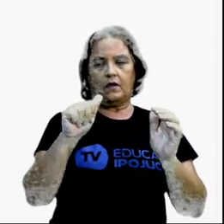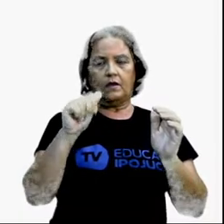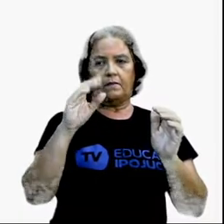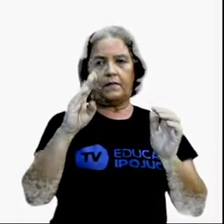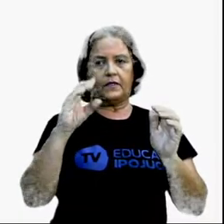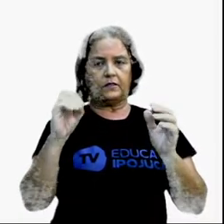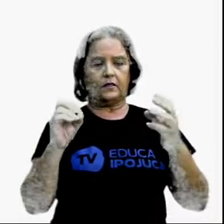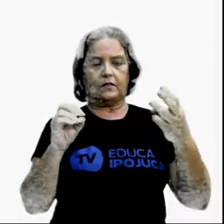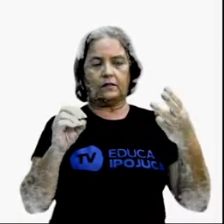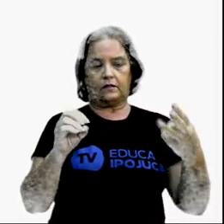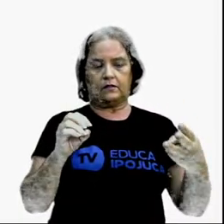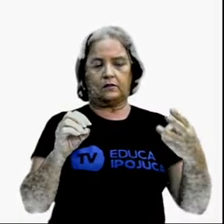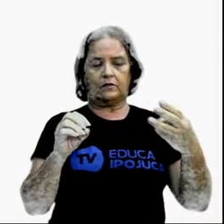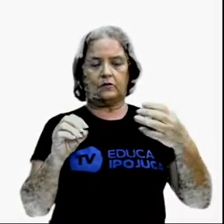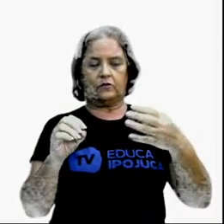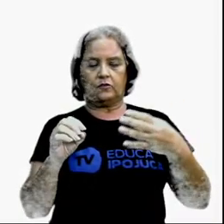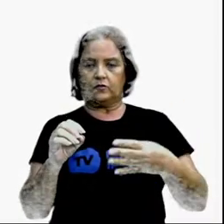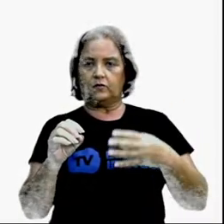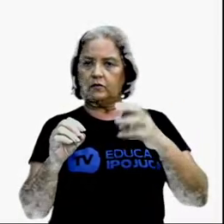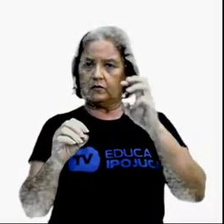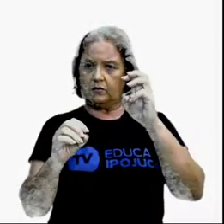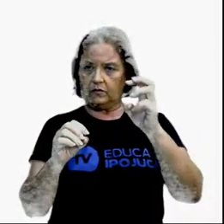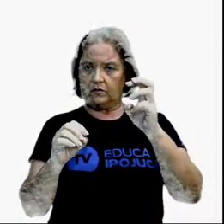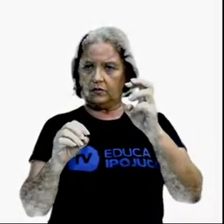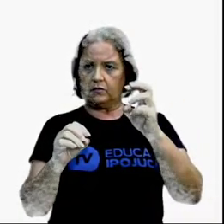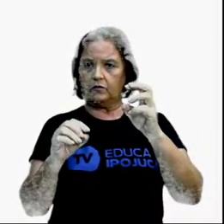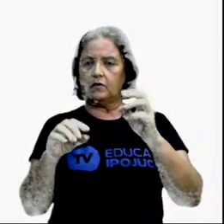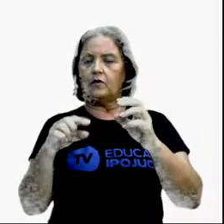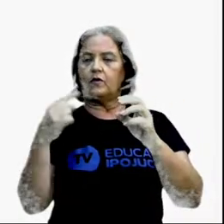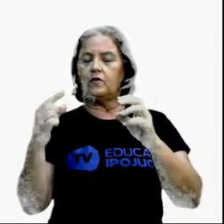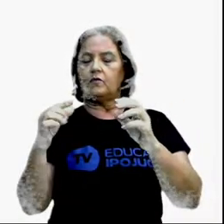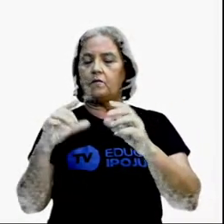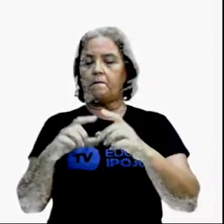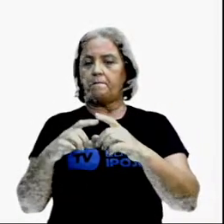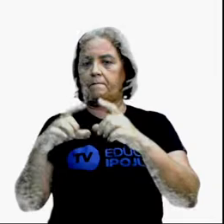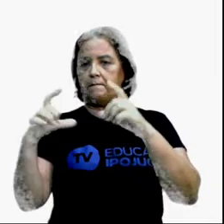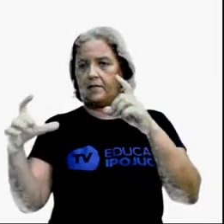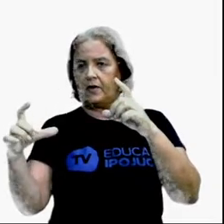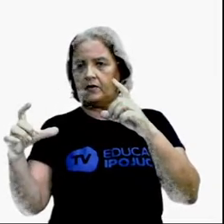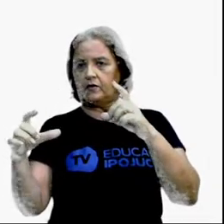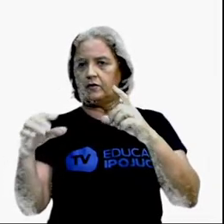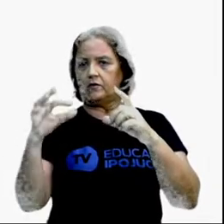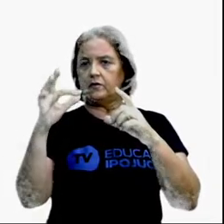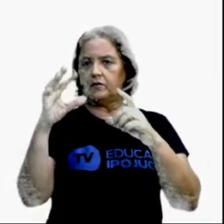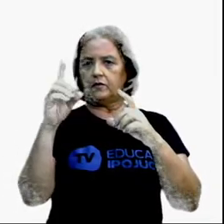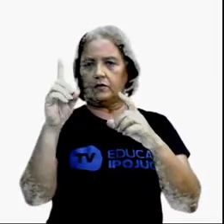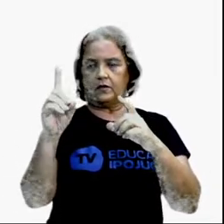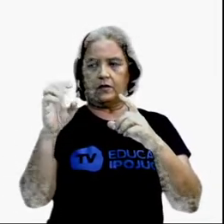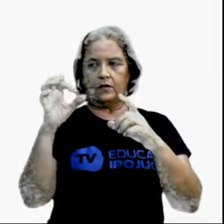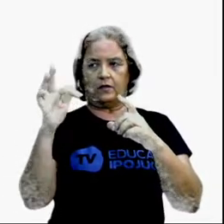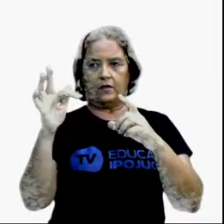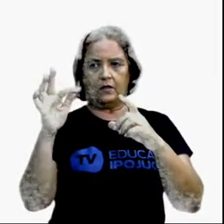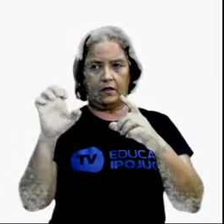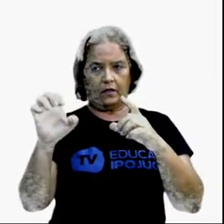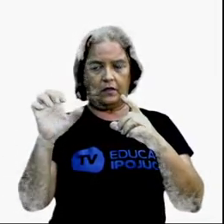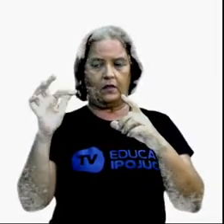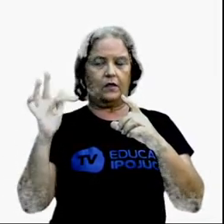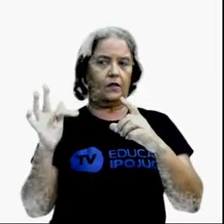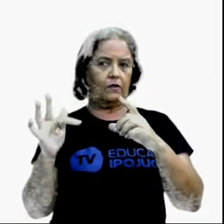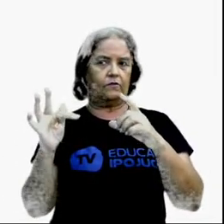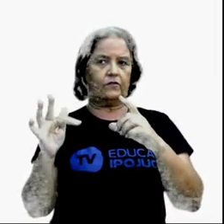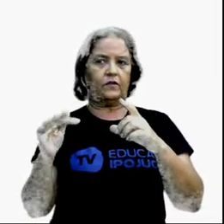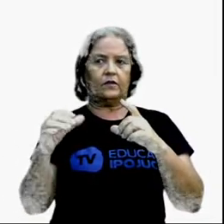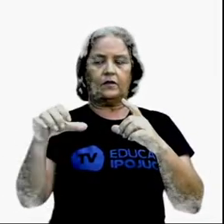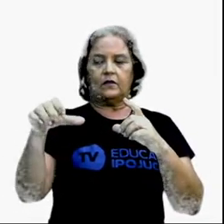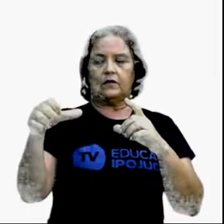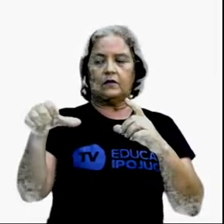5. E os lados do triângulo maior, DEF, são 6, 8 e